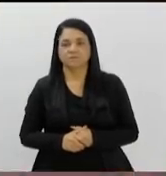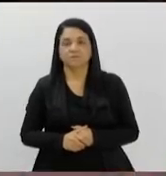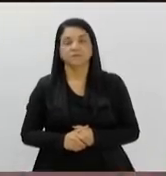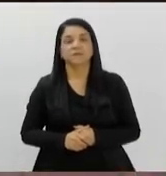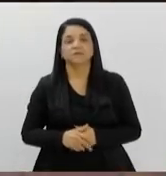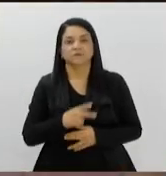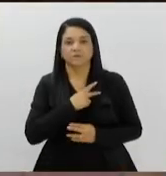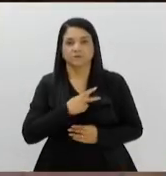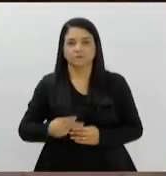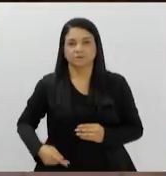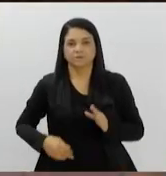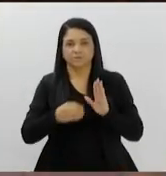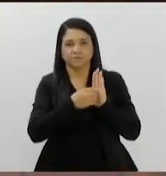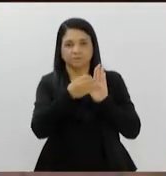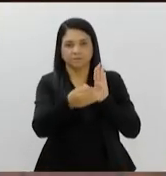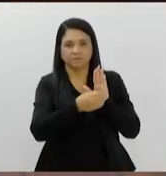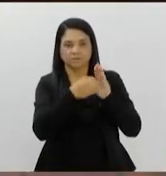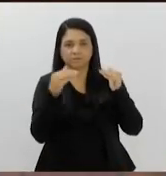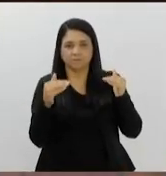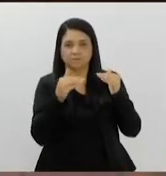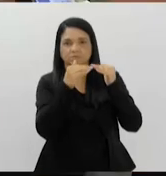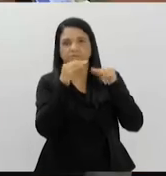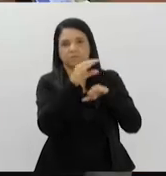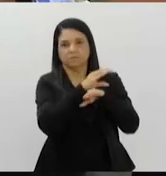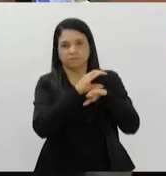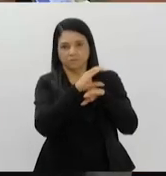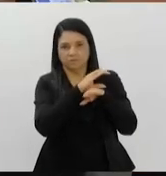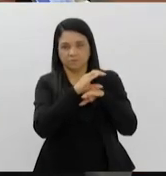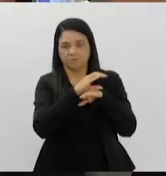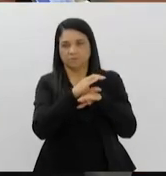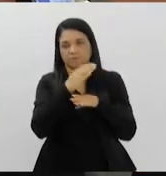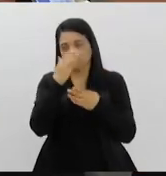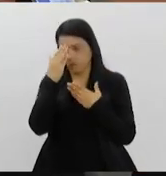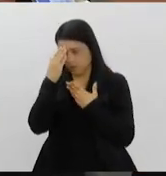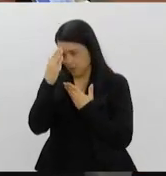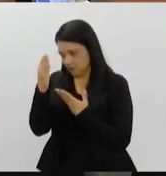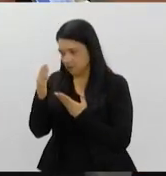Presidente, parecer é pela constitucionalidade. Muito obrigado.